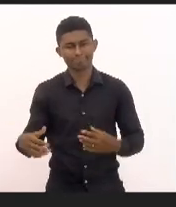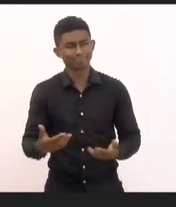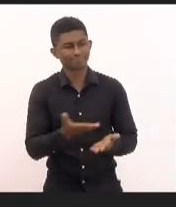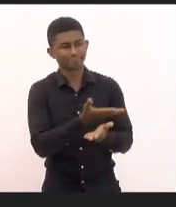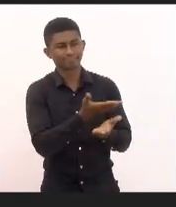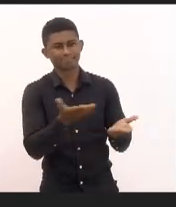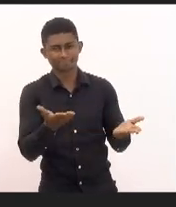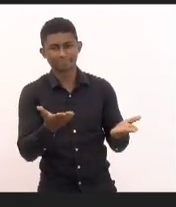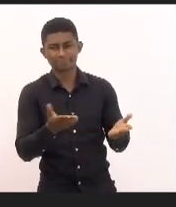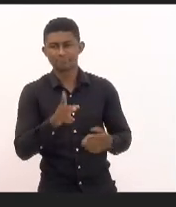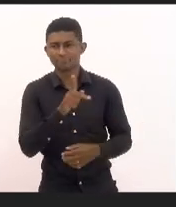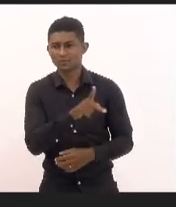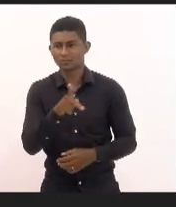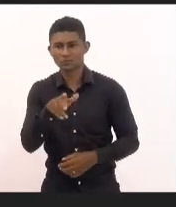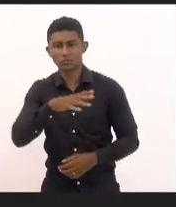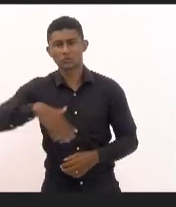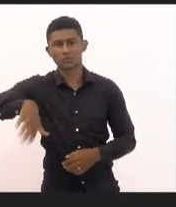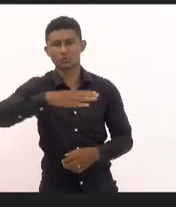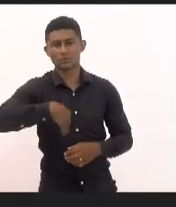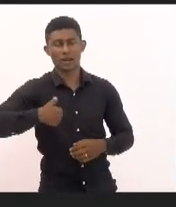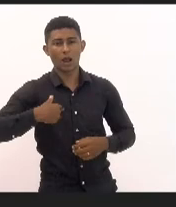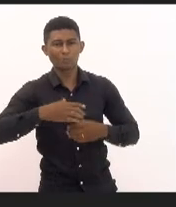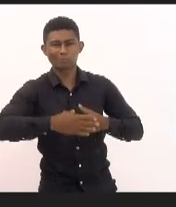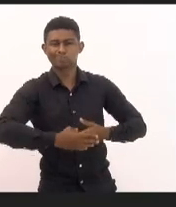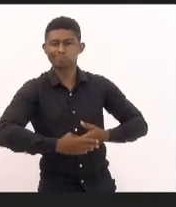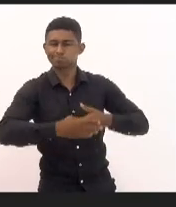nossos professores, né,